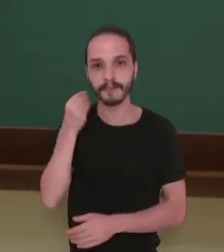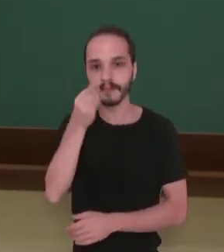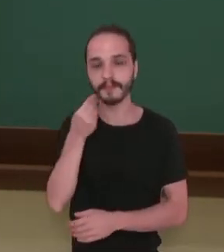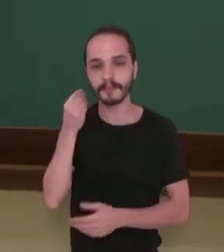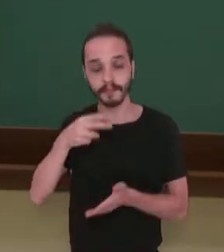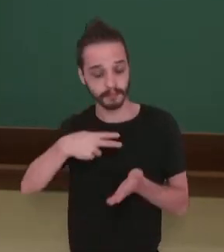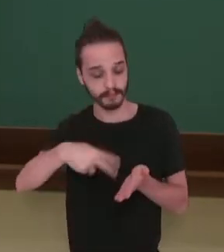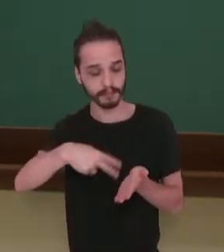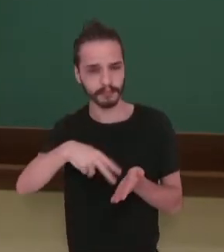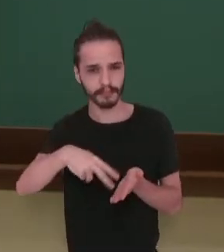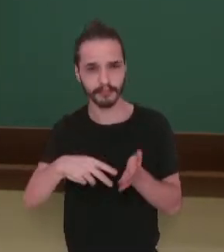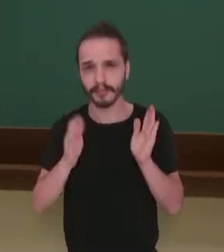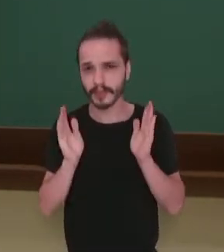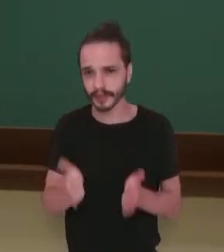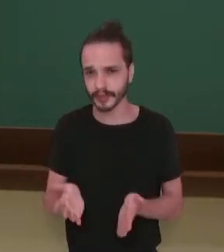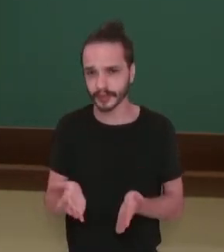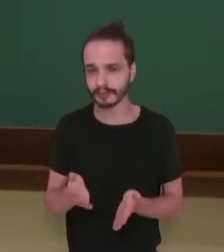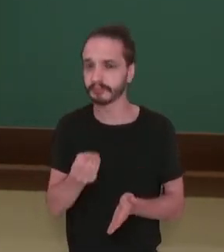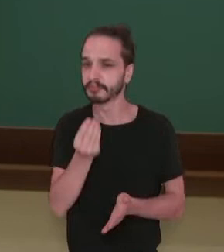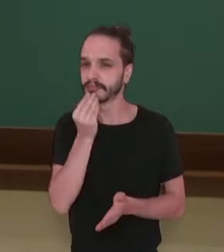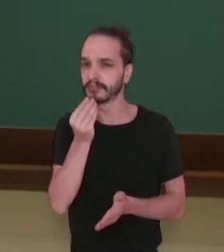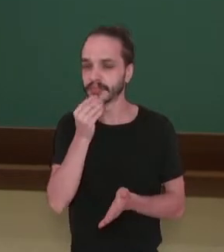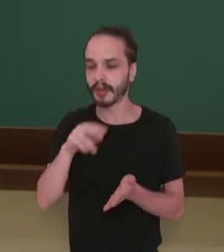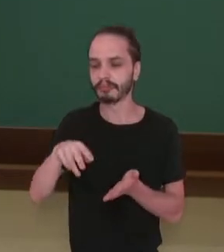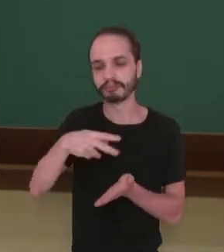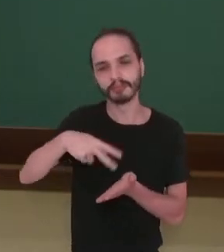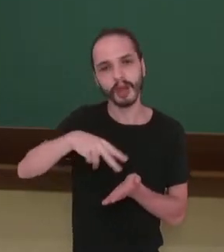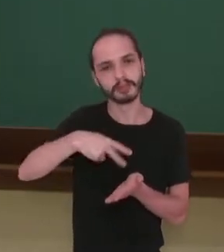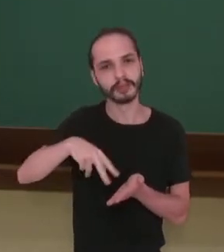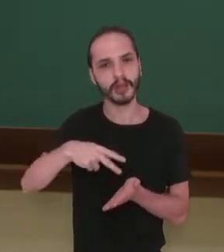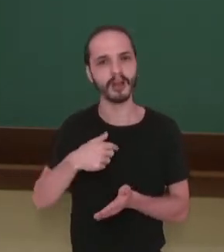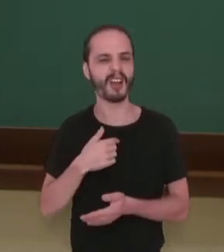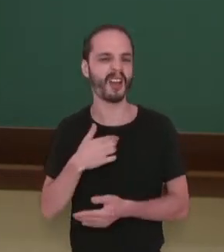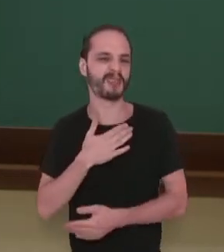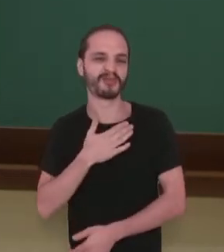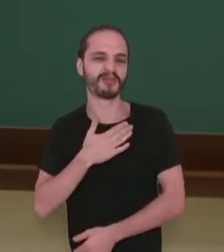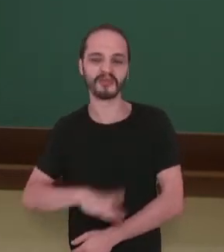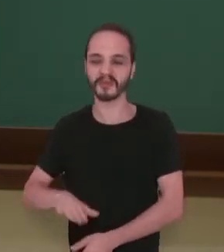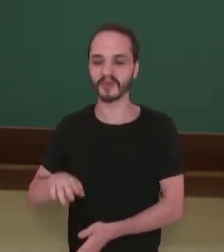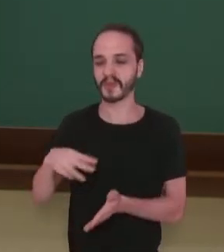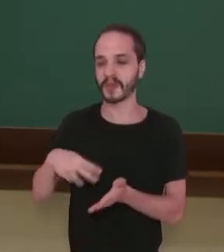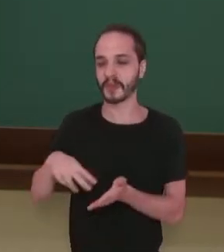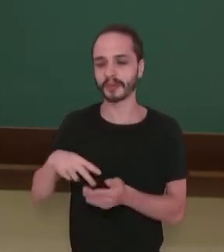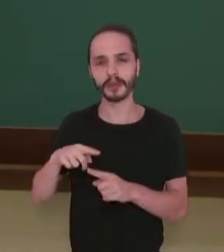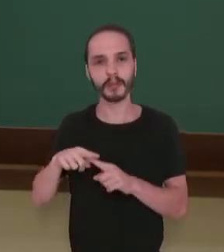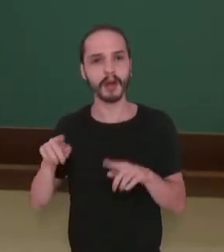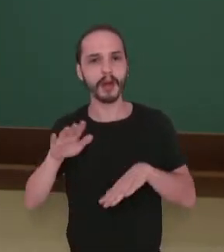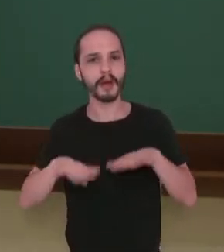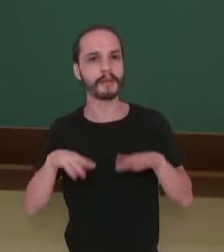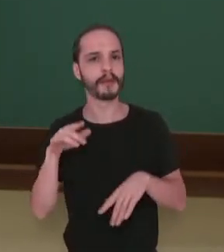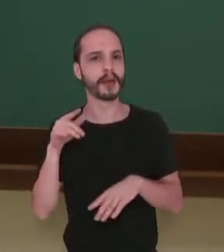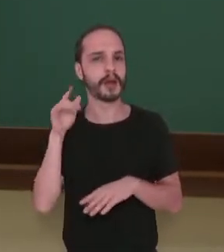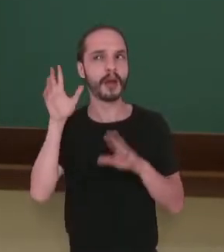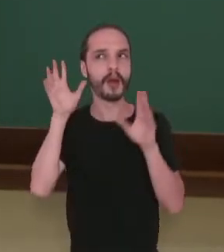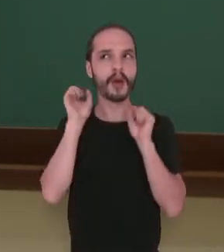dança? Você já teve a oportunidade de dançar? Ah, professora, eu não gosto de dançar, mas às vezes a gente escuta lá,